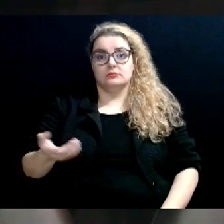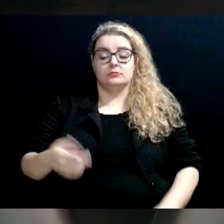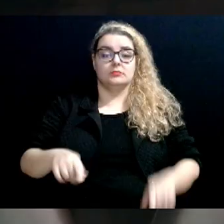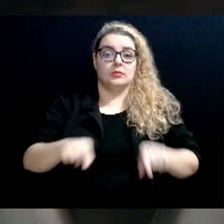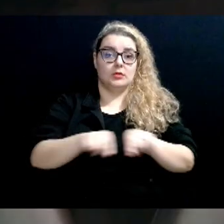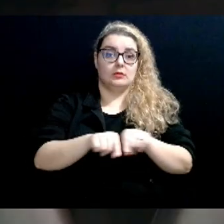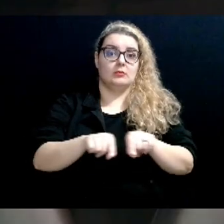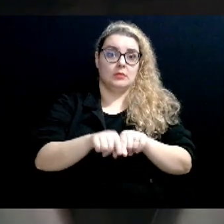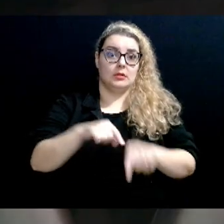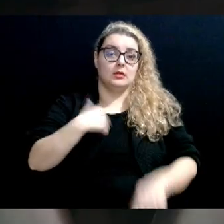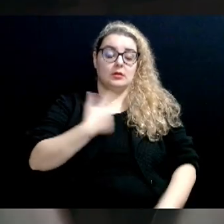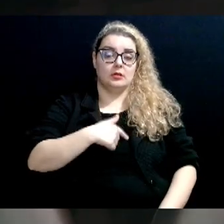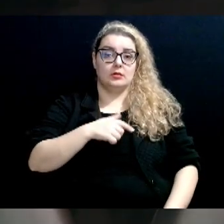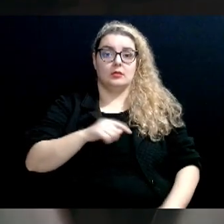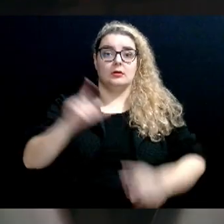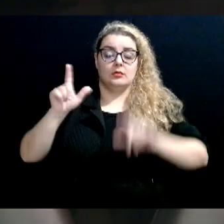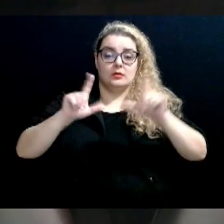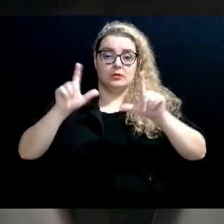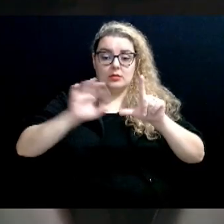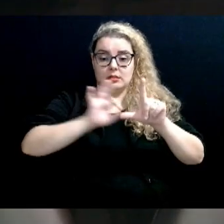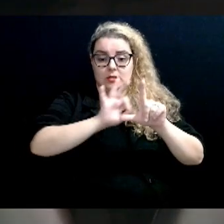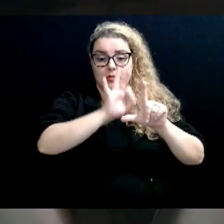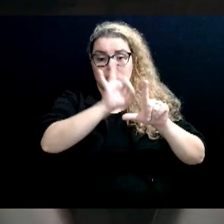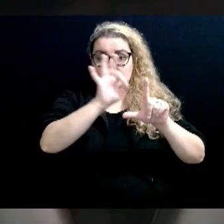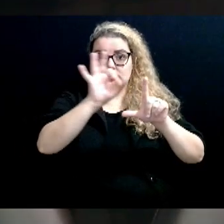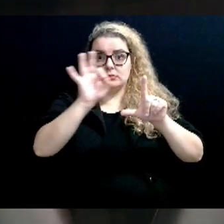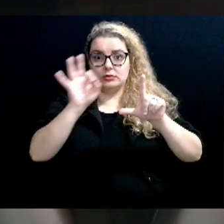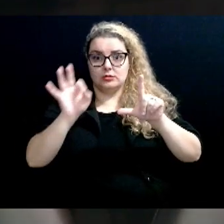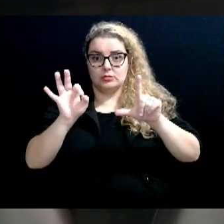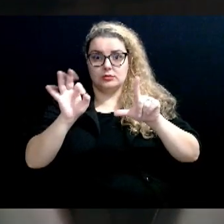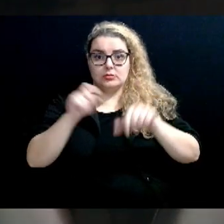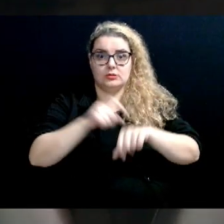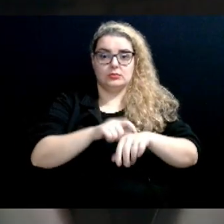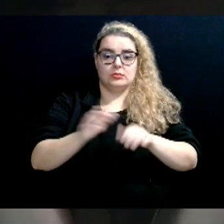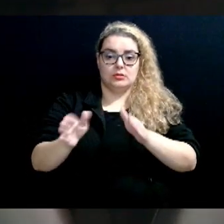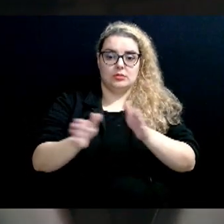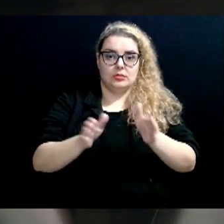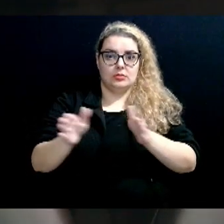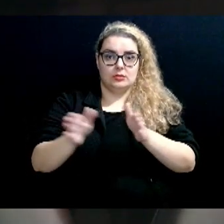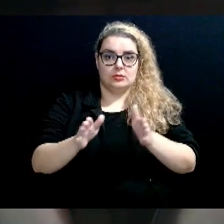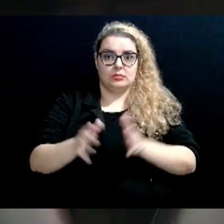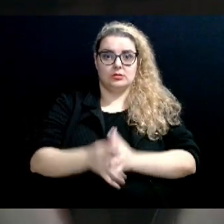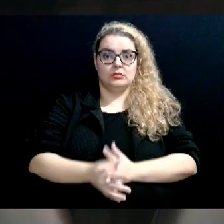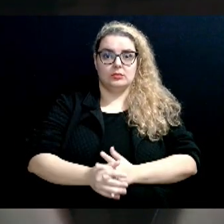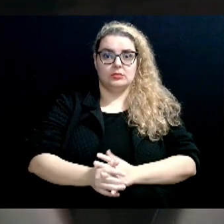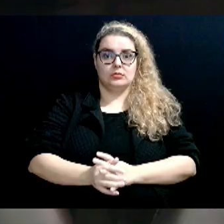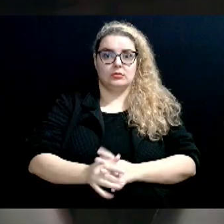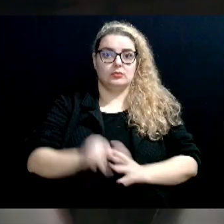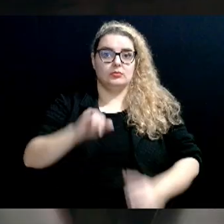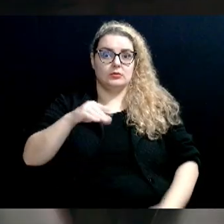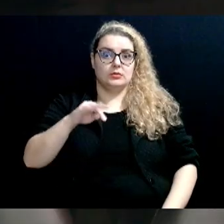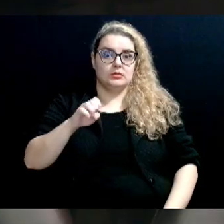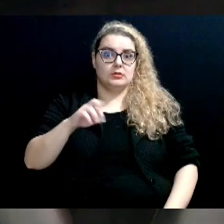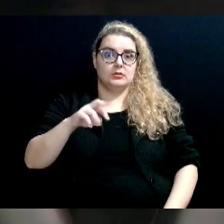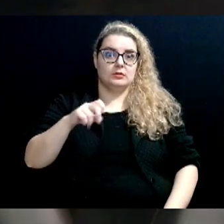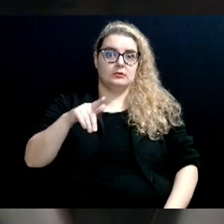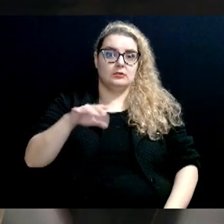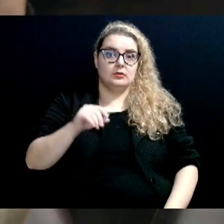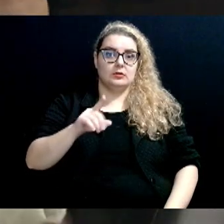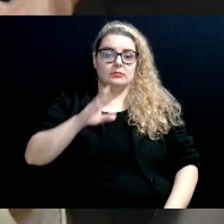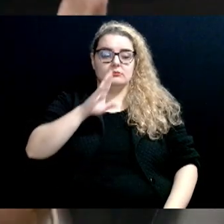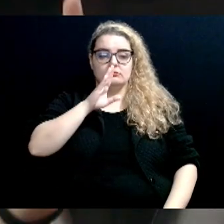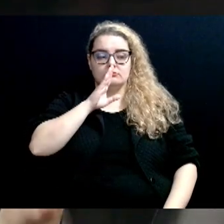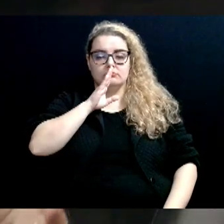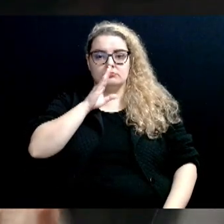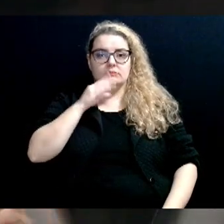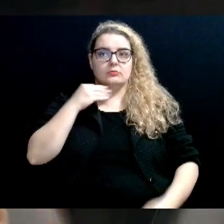assistia a televisão e tinha até aquele período ali do intervalo que a gente ficava um pouco quieto, digerindo o que a